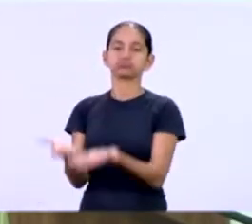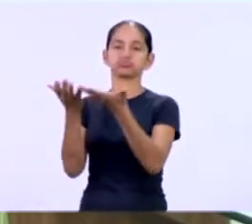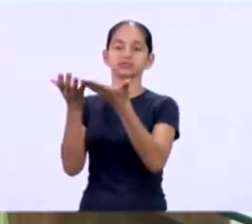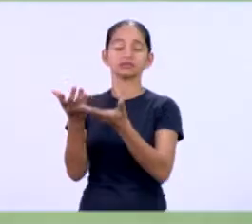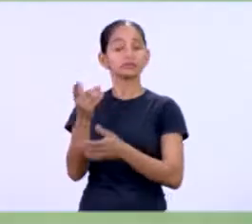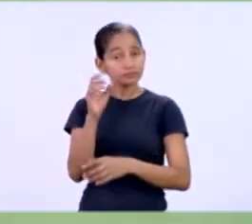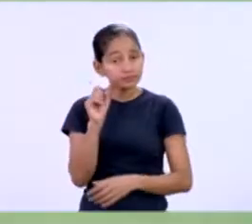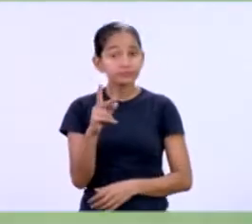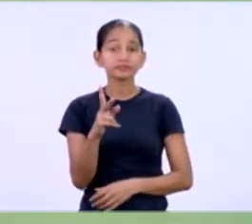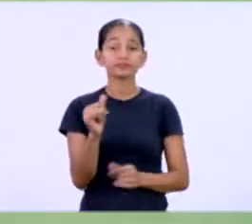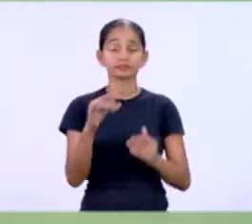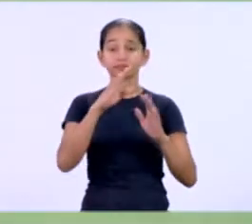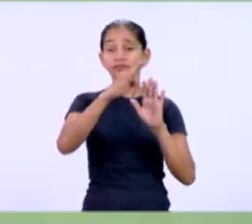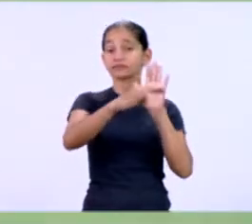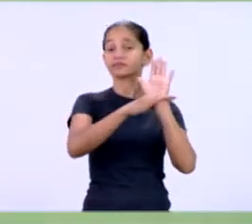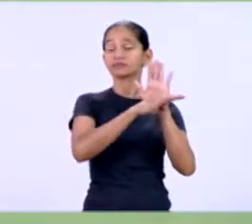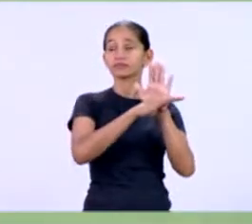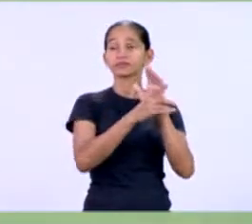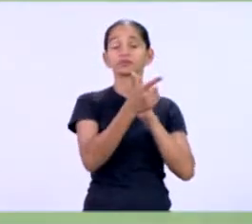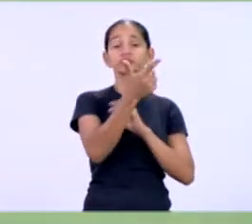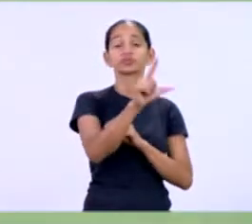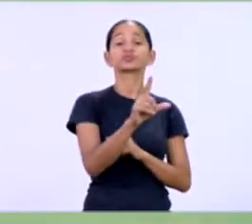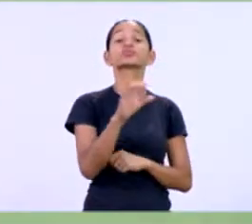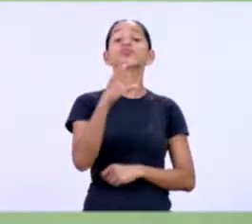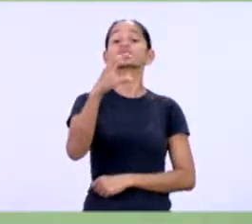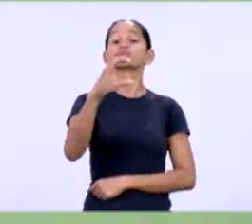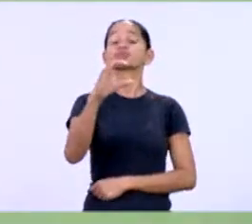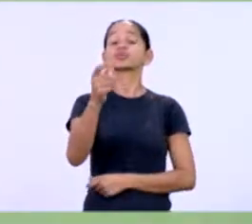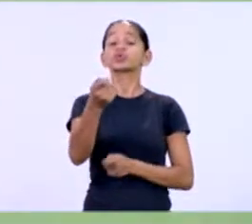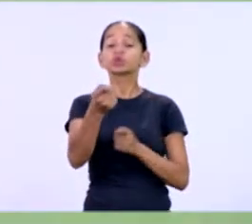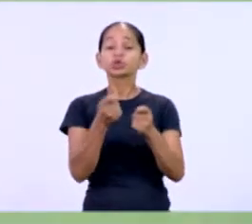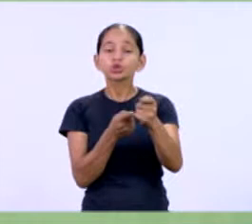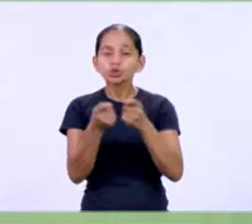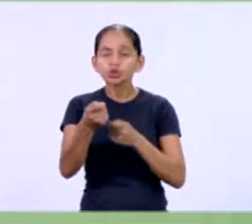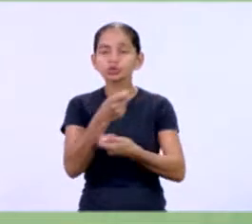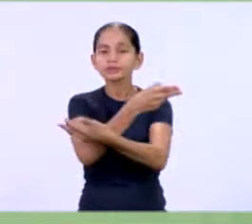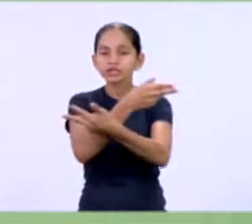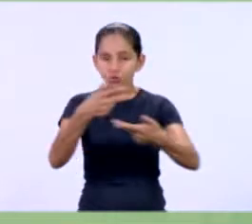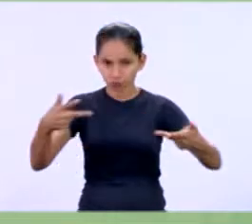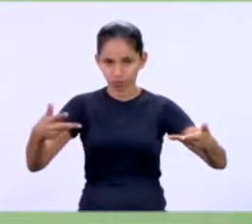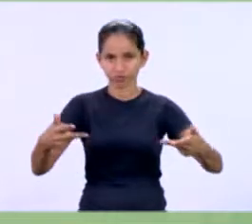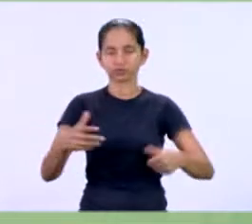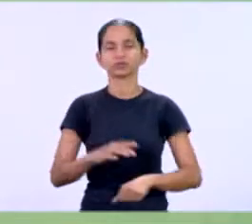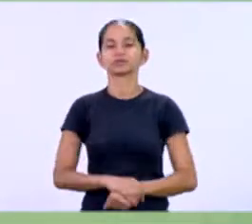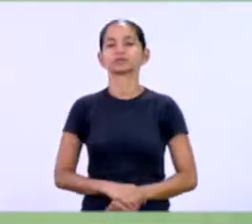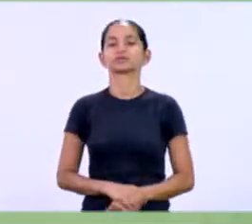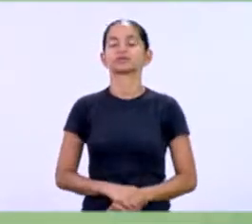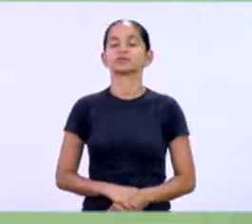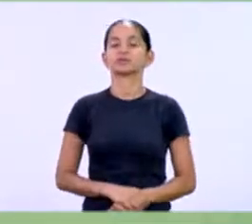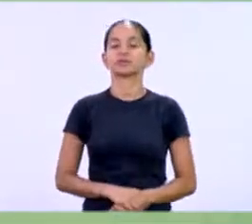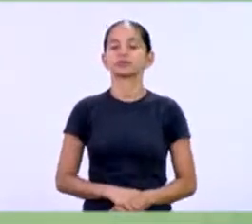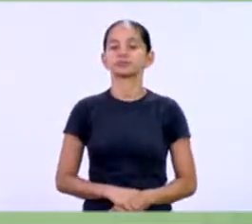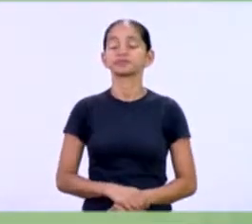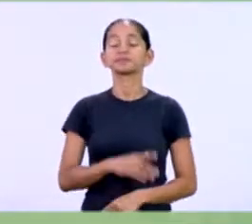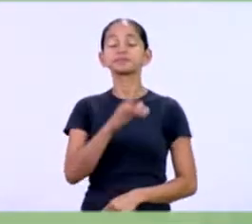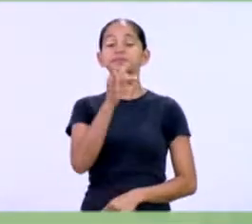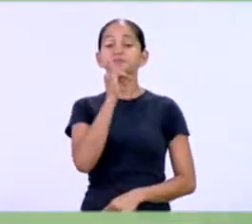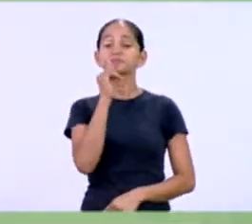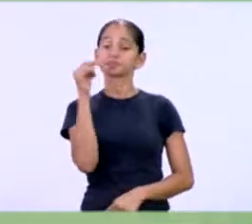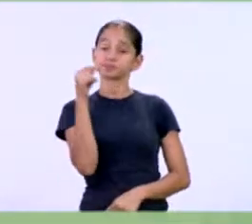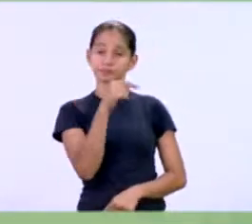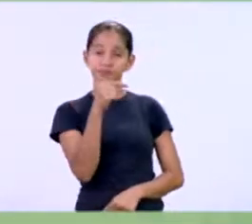o controle. O controle, ele vem